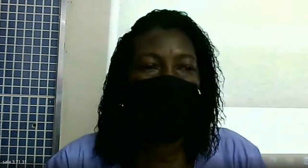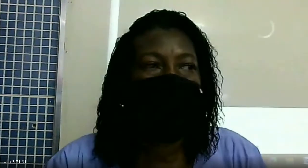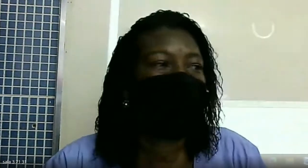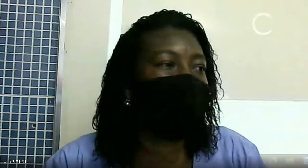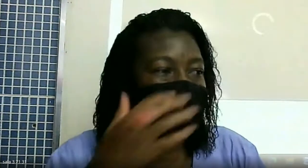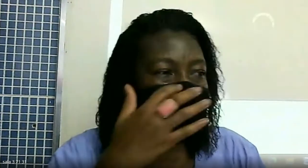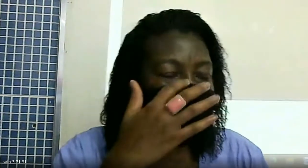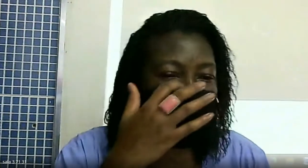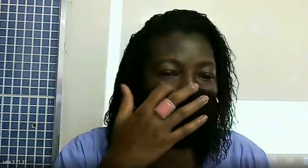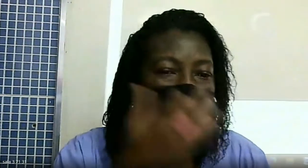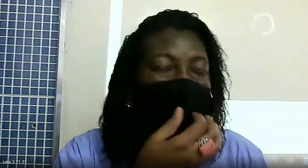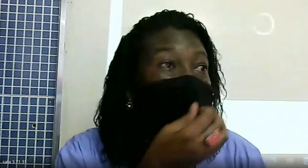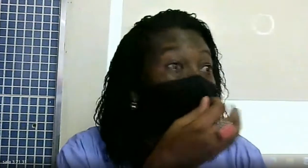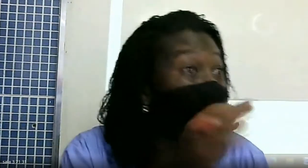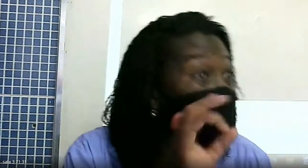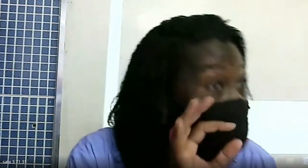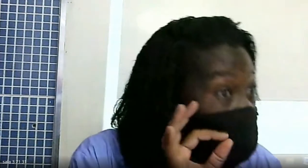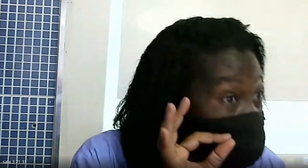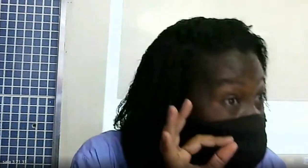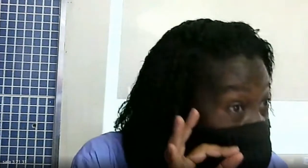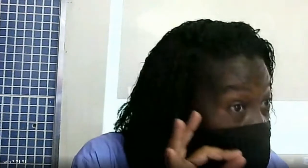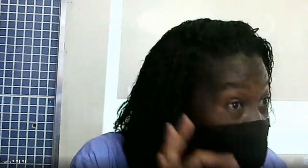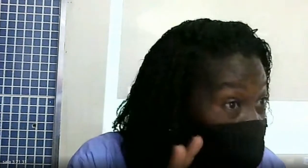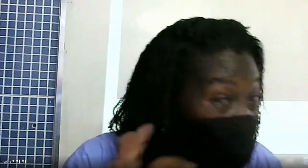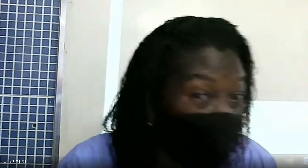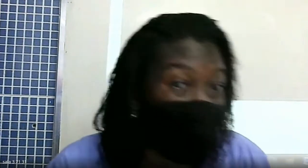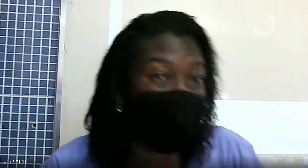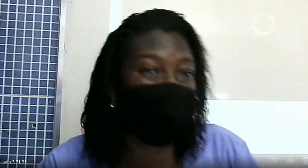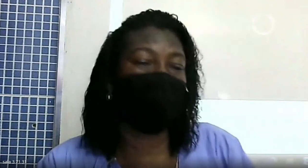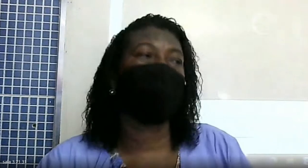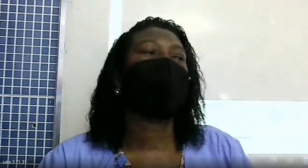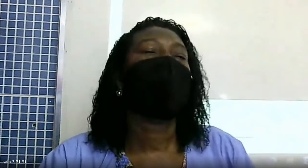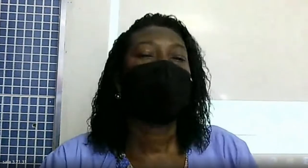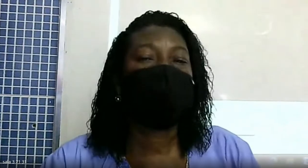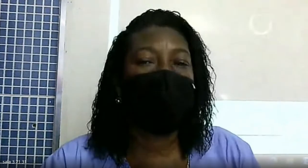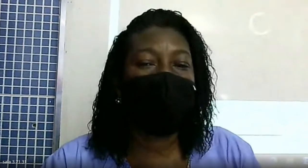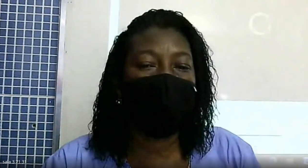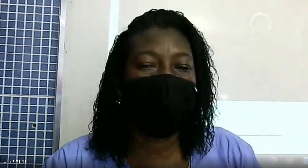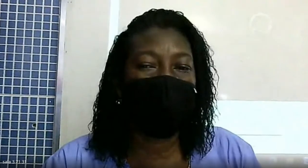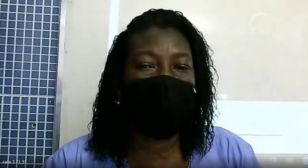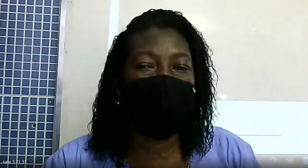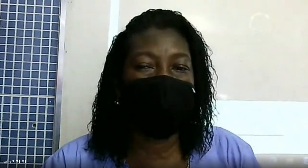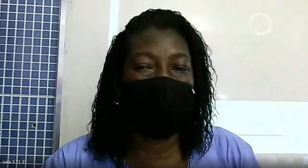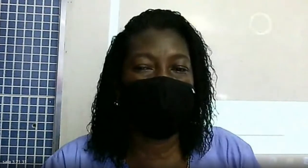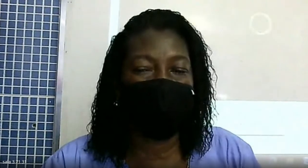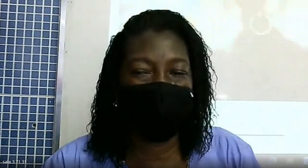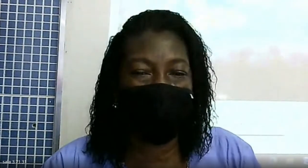é, vamos no tradicional, normal, azul ou preta normal, Mariana. Sem